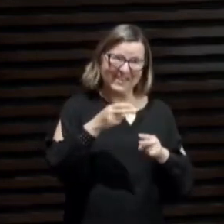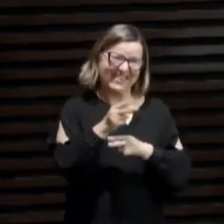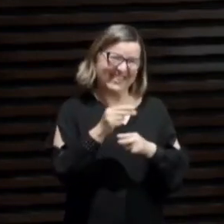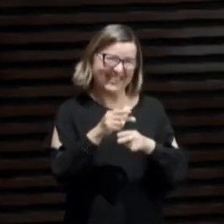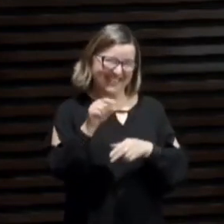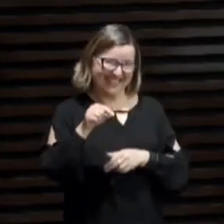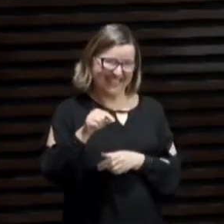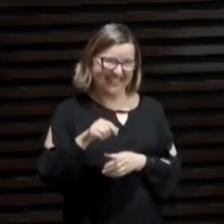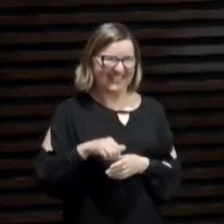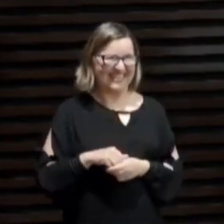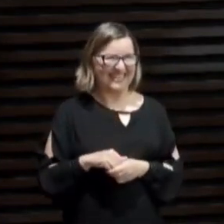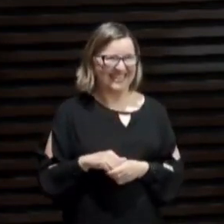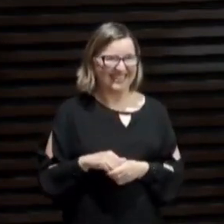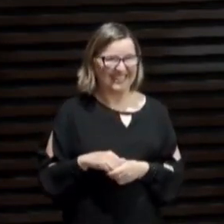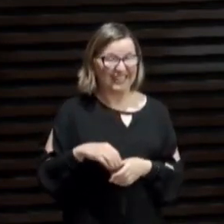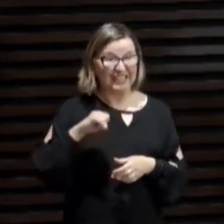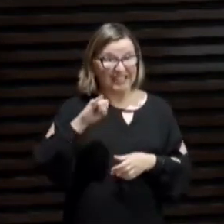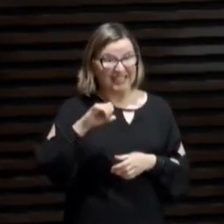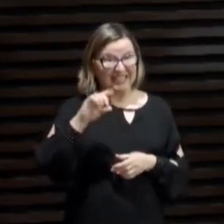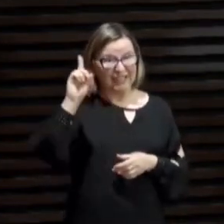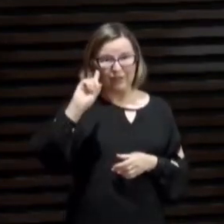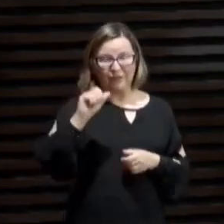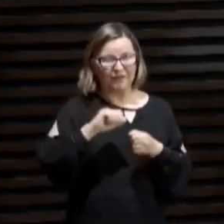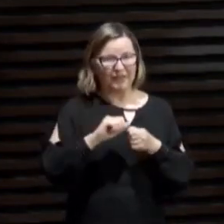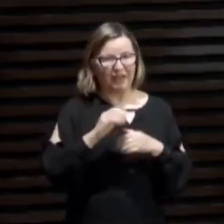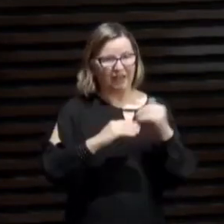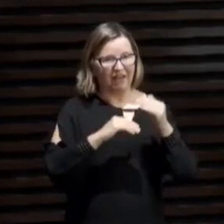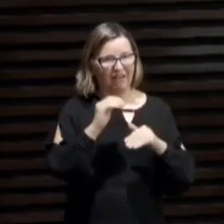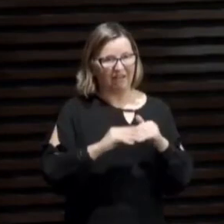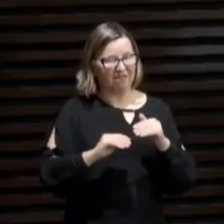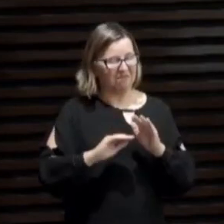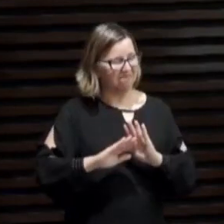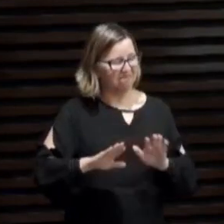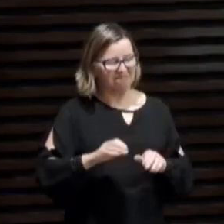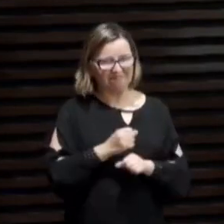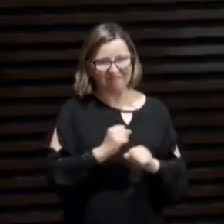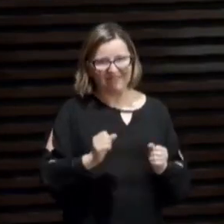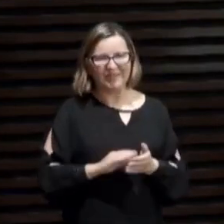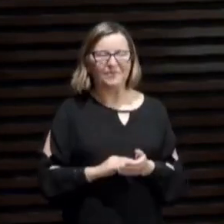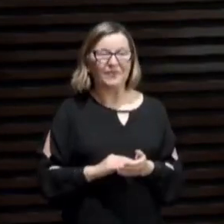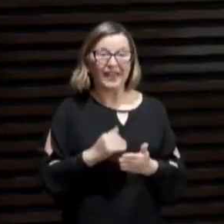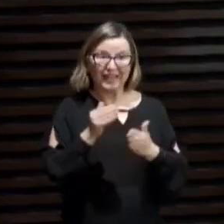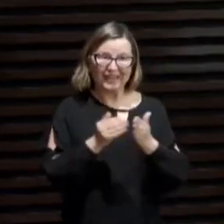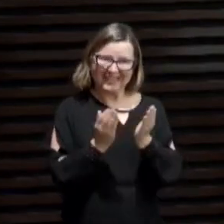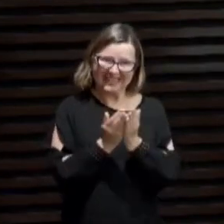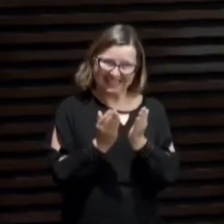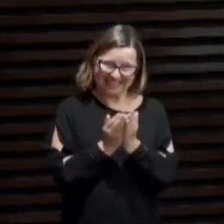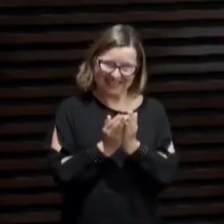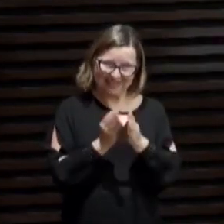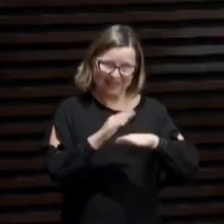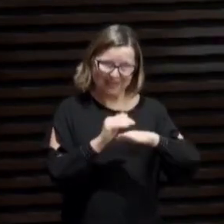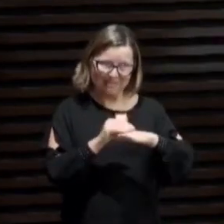Ele não fizer isso, pode esquecer. Então, todo cristão é chamado a fazer parte do ministério de